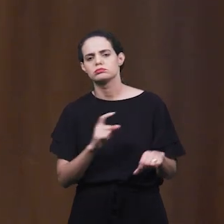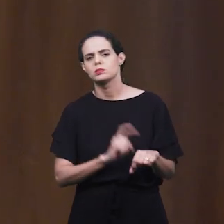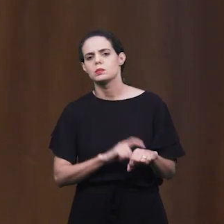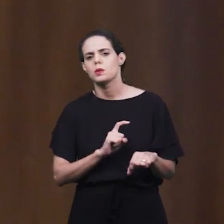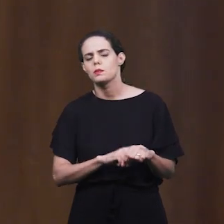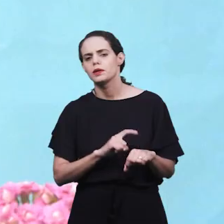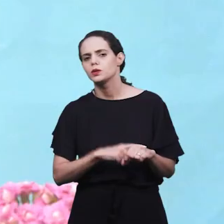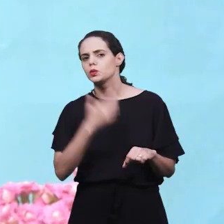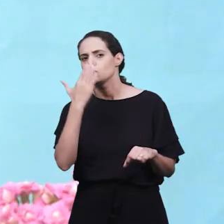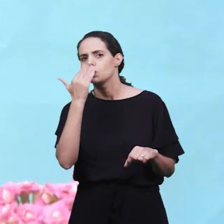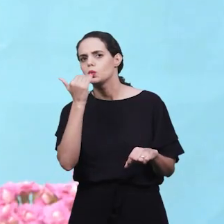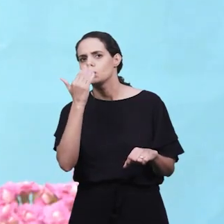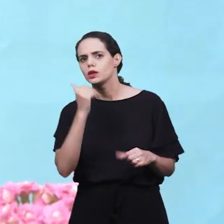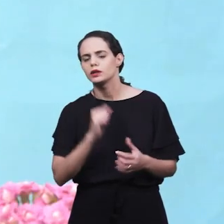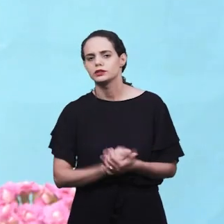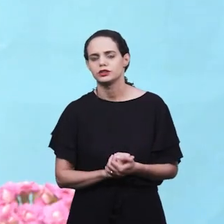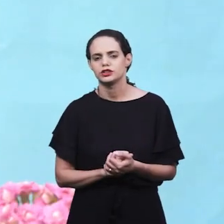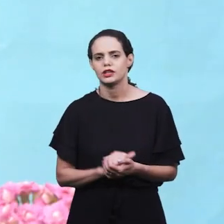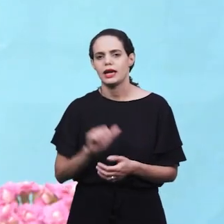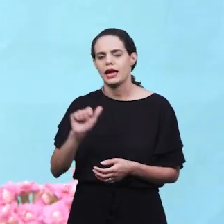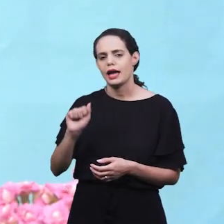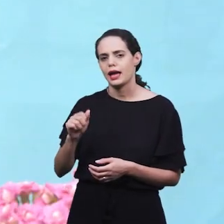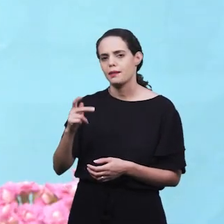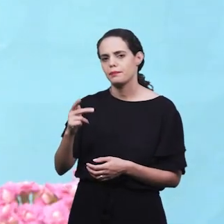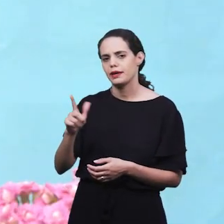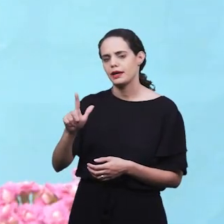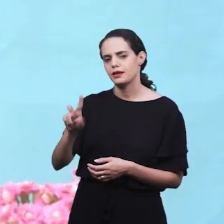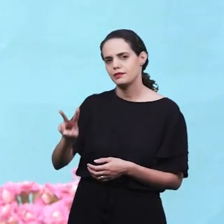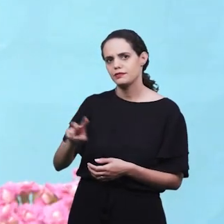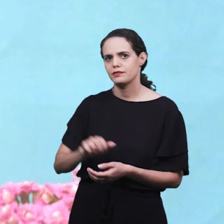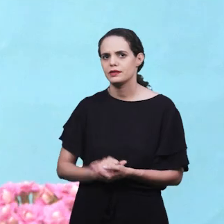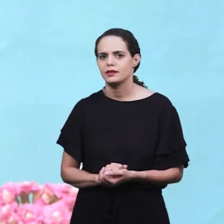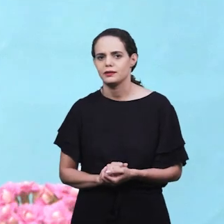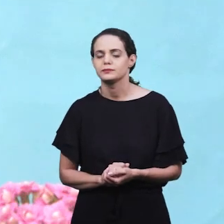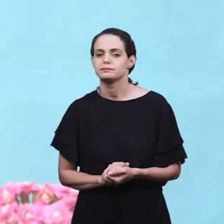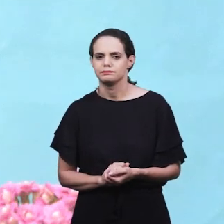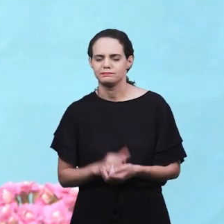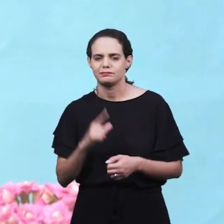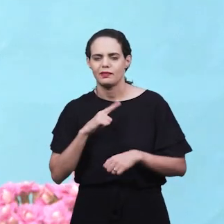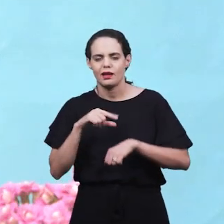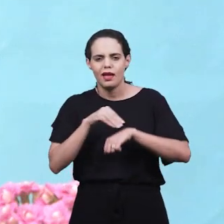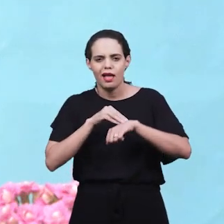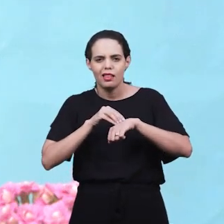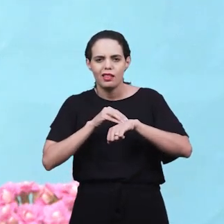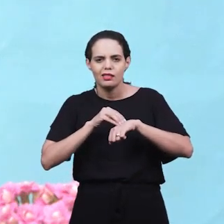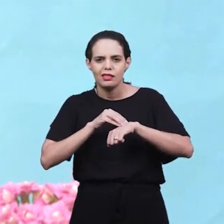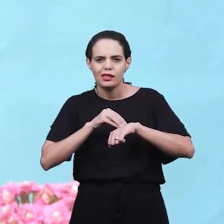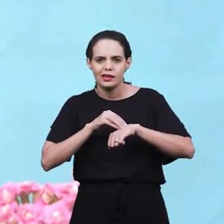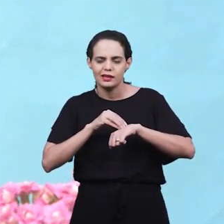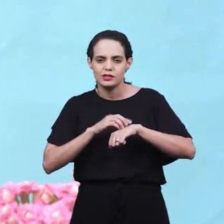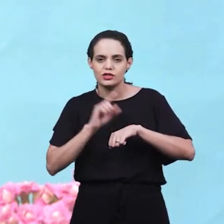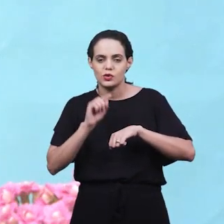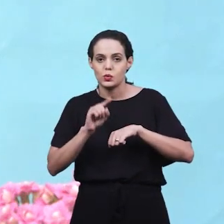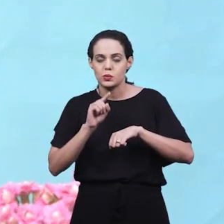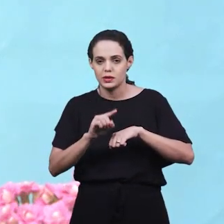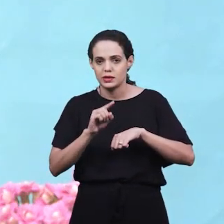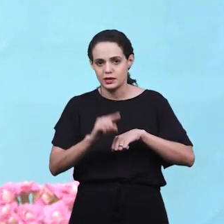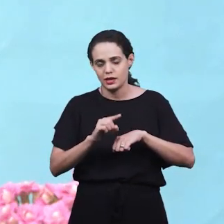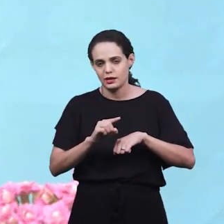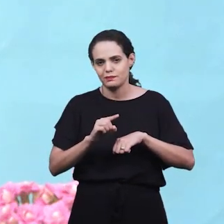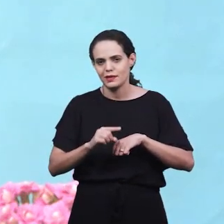refeições? Sim, o APLV é uma abreviação para alergia à proteína do leite de